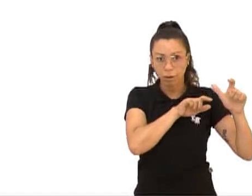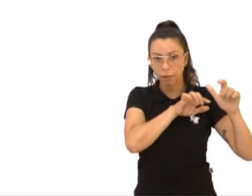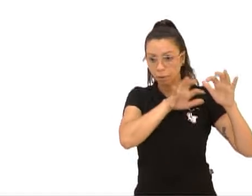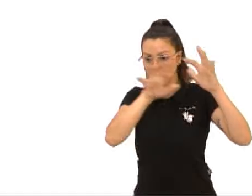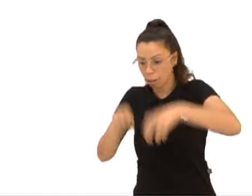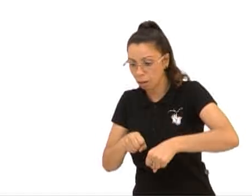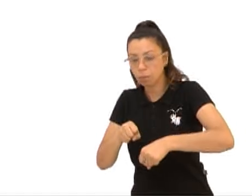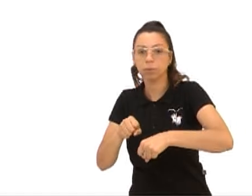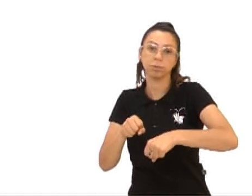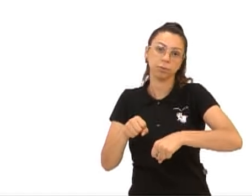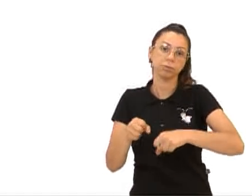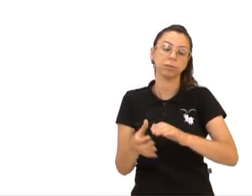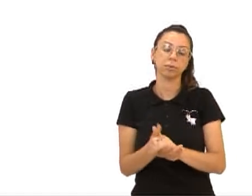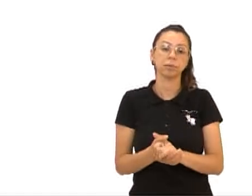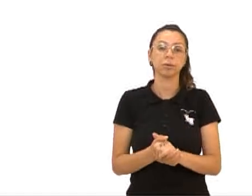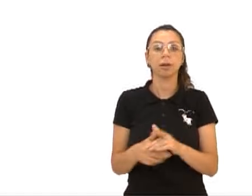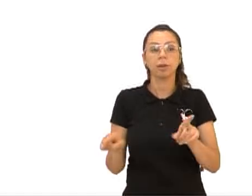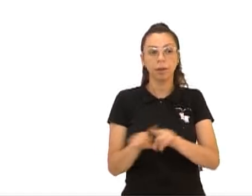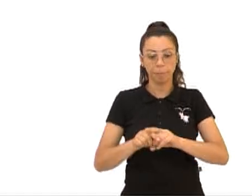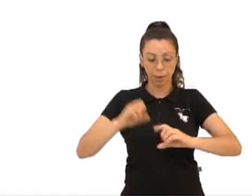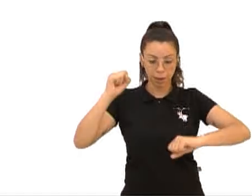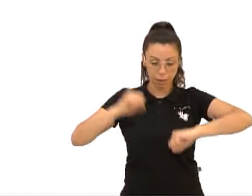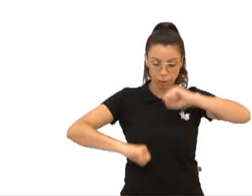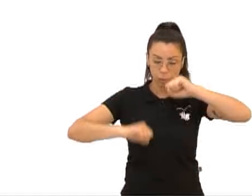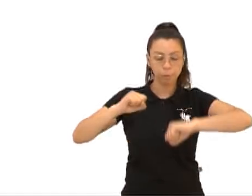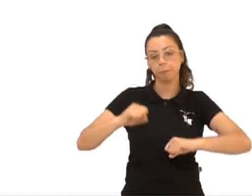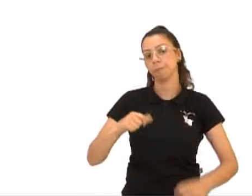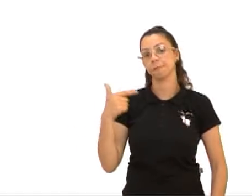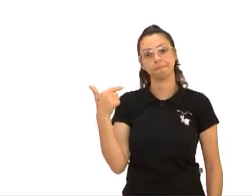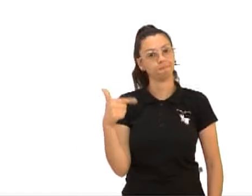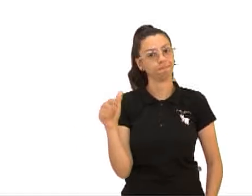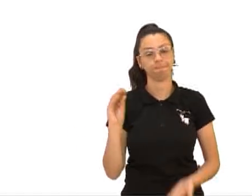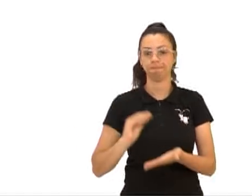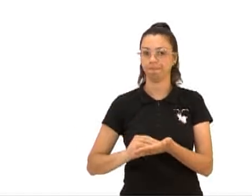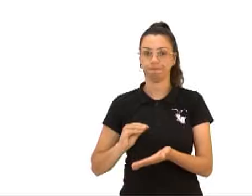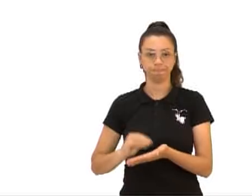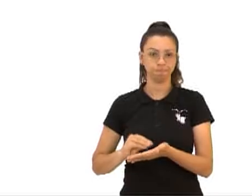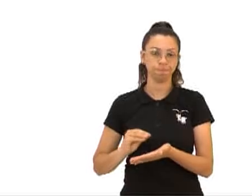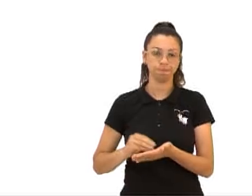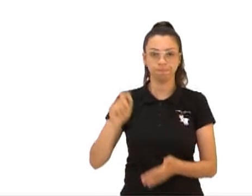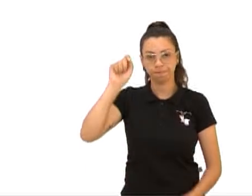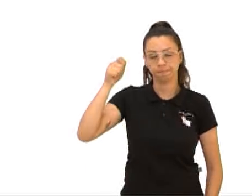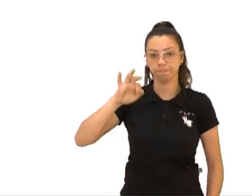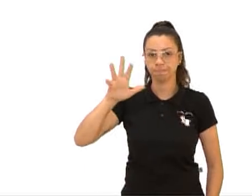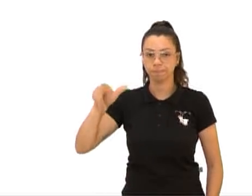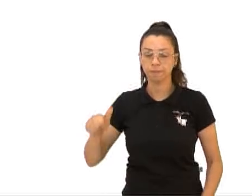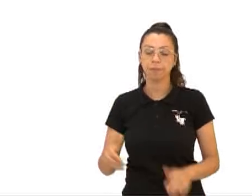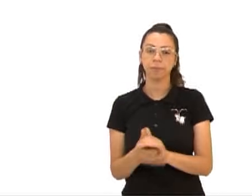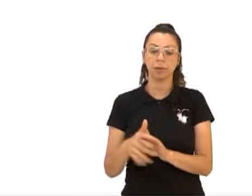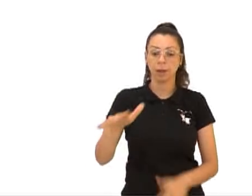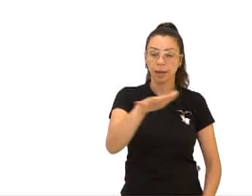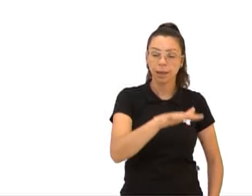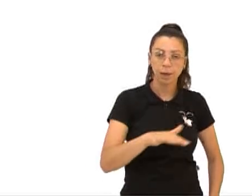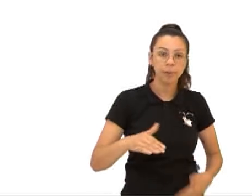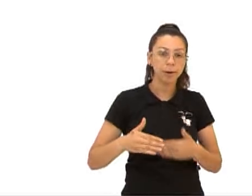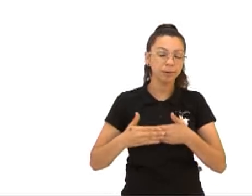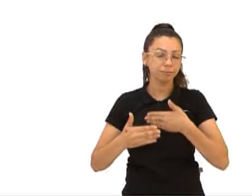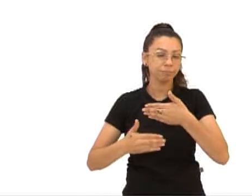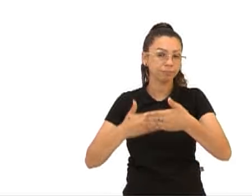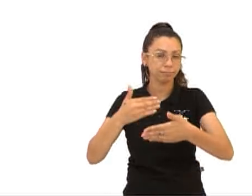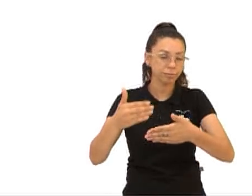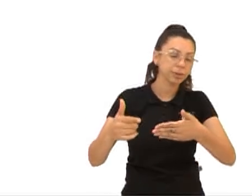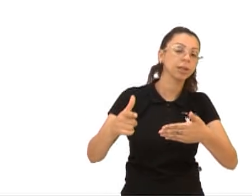indústria, infelizmente, é quase inexistente lá no continente africano. E o setor mais desenvolvido, que usa a maior parte